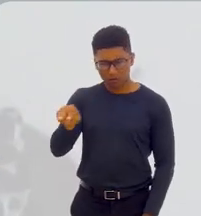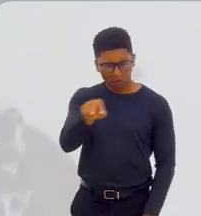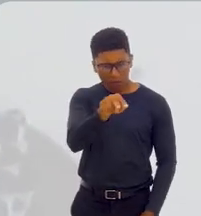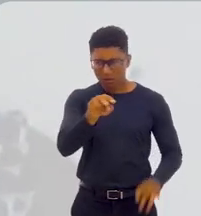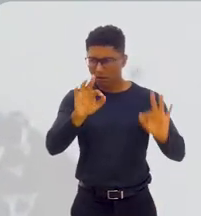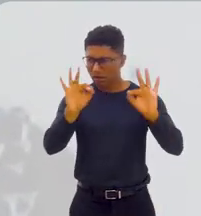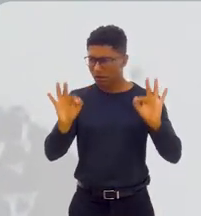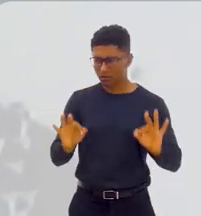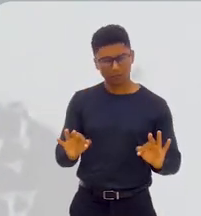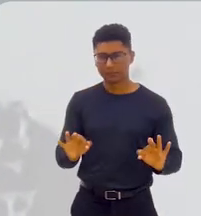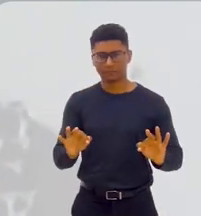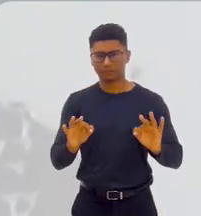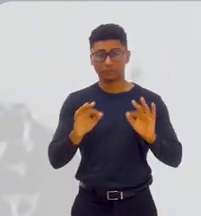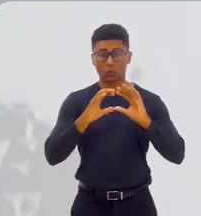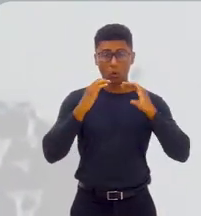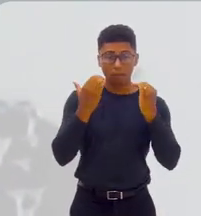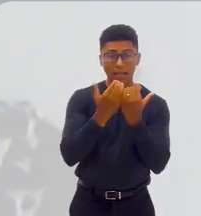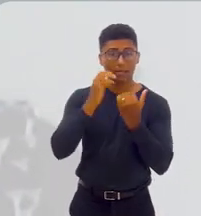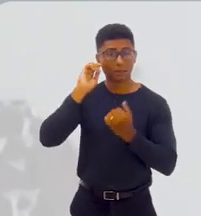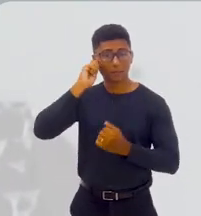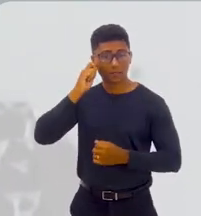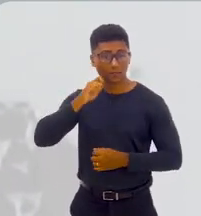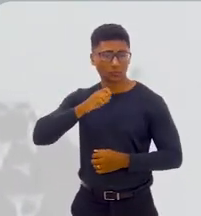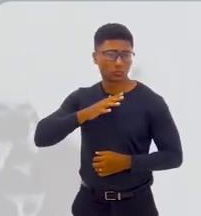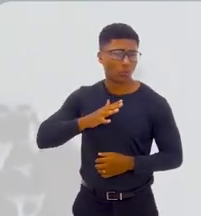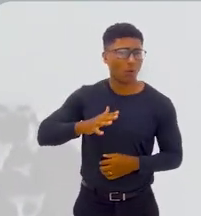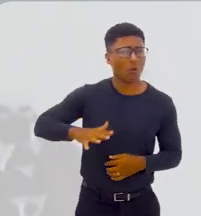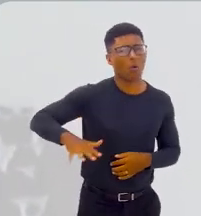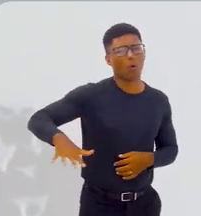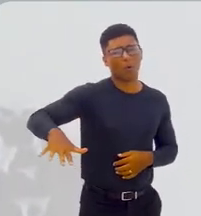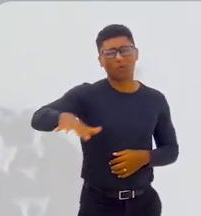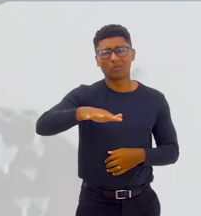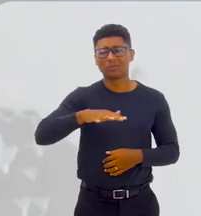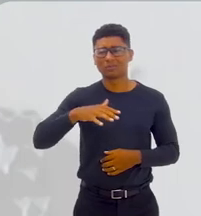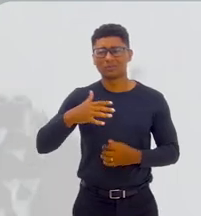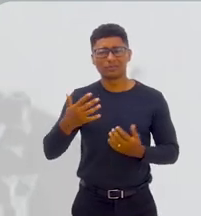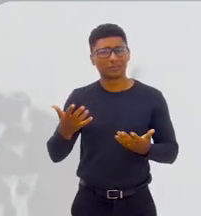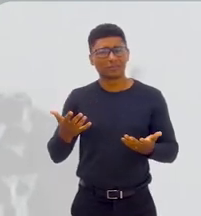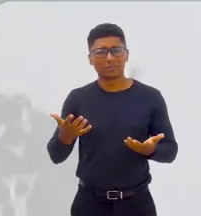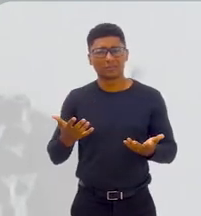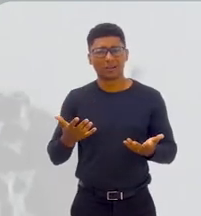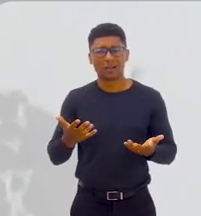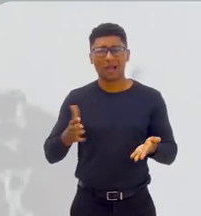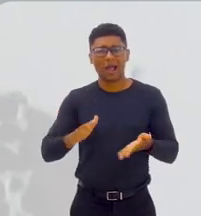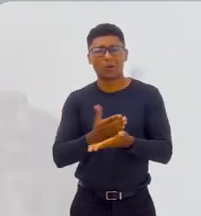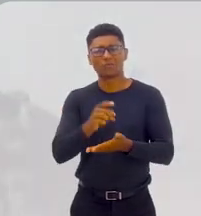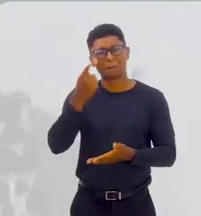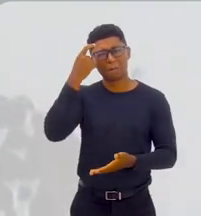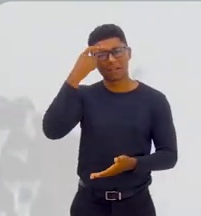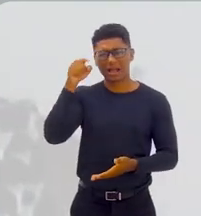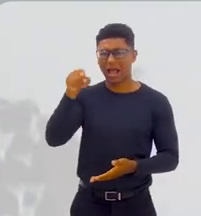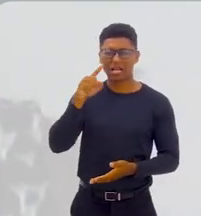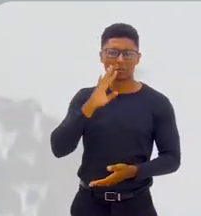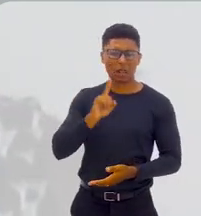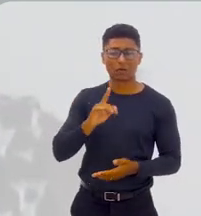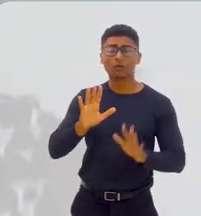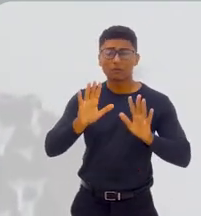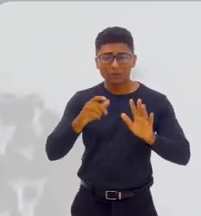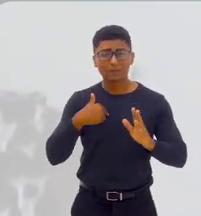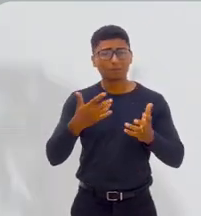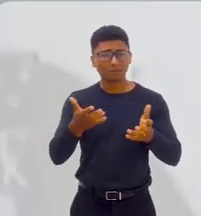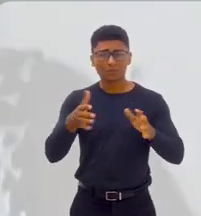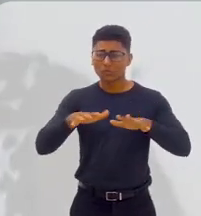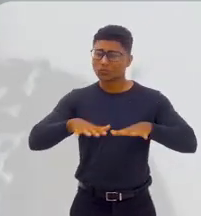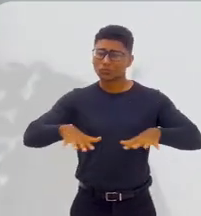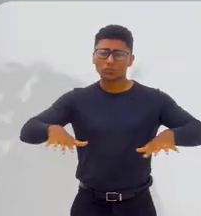mim interessa a minha comunidade preta. Eu quero que todos os pretos, todos, todos, sem até aqueles que você pode achar isso não é legal.